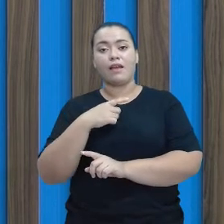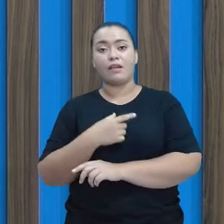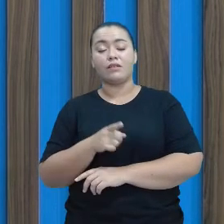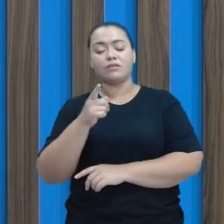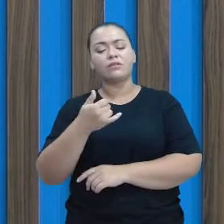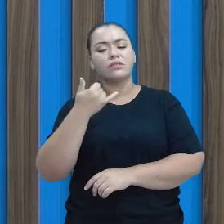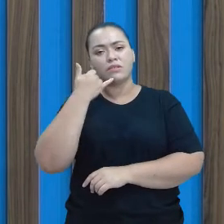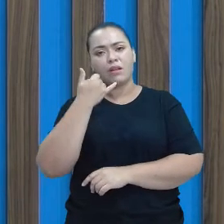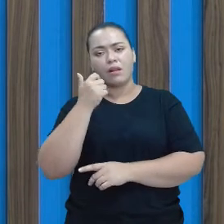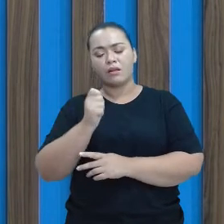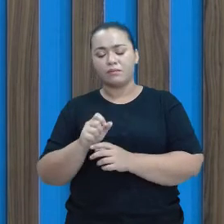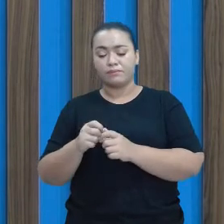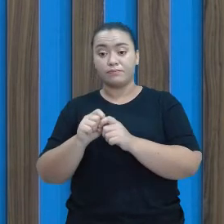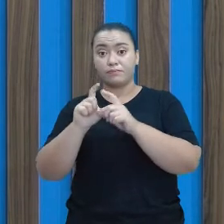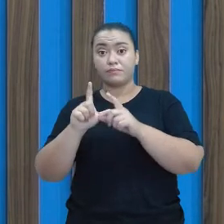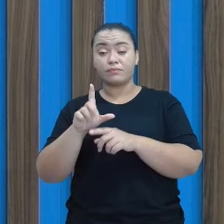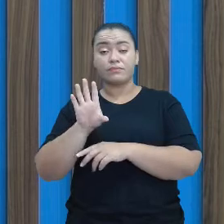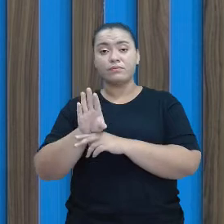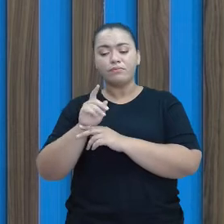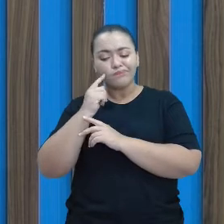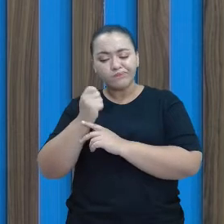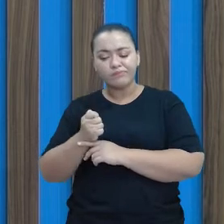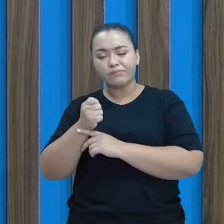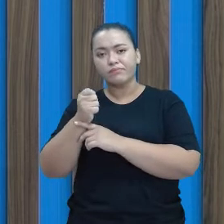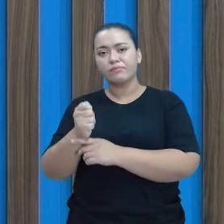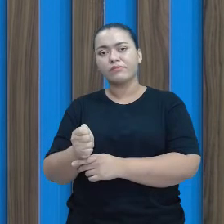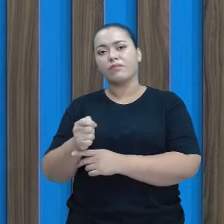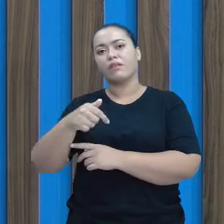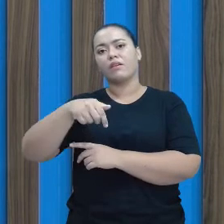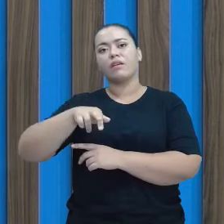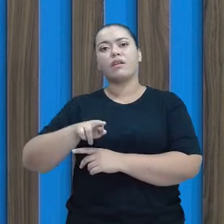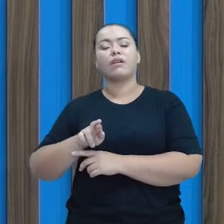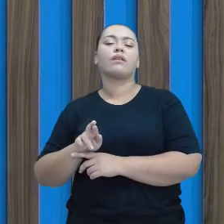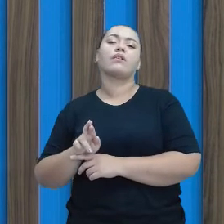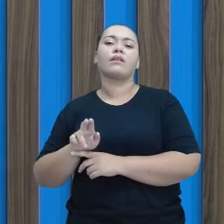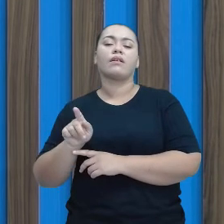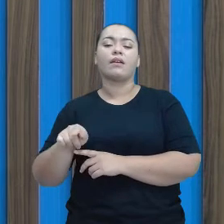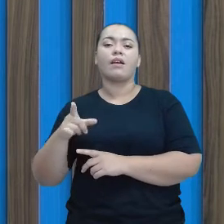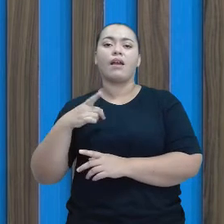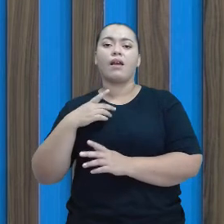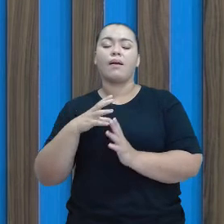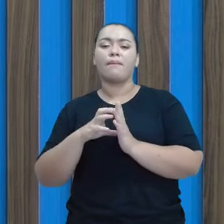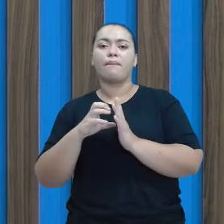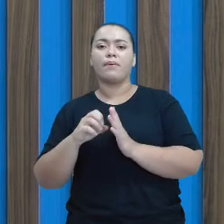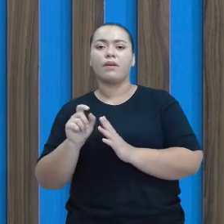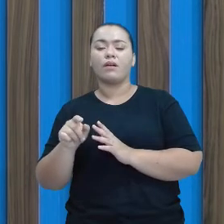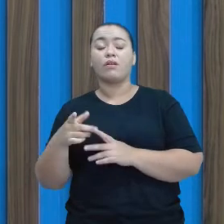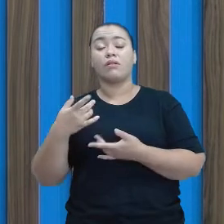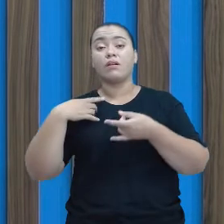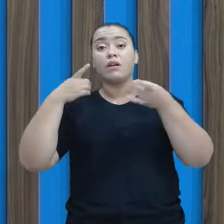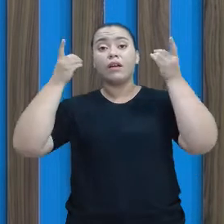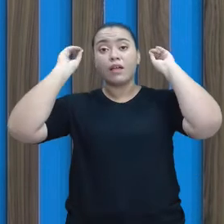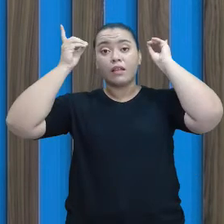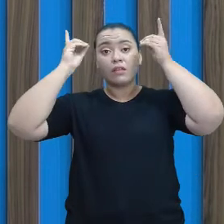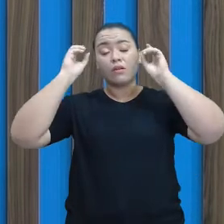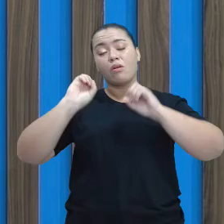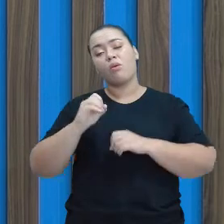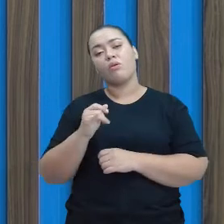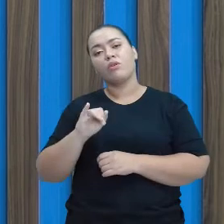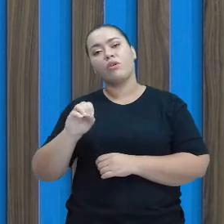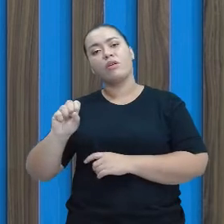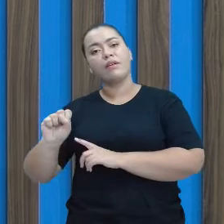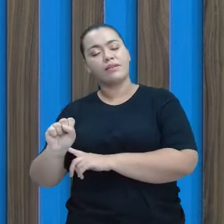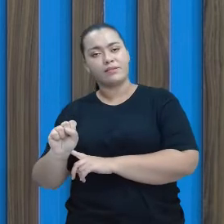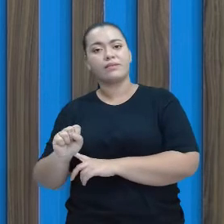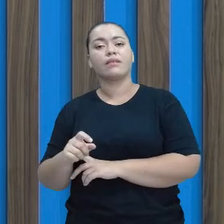seu celular, abre a câmera e coloca no QR Code do teu sistema operacional, seja ele Android ou iOS, e aí